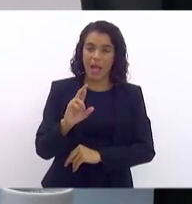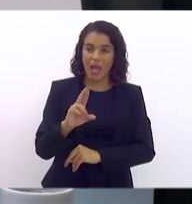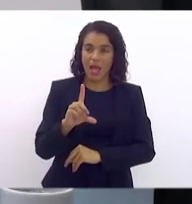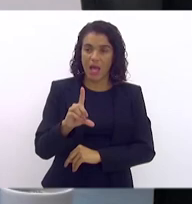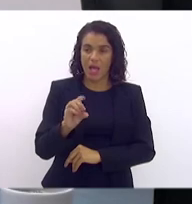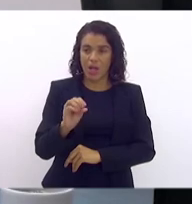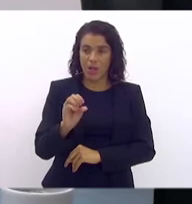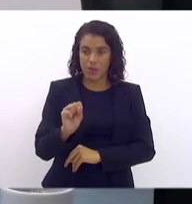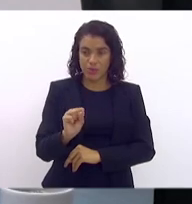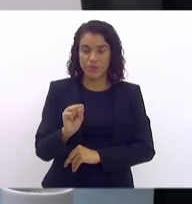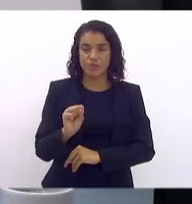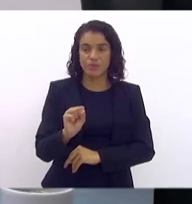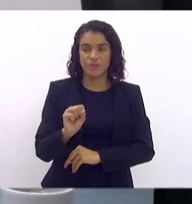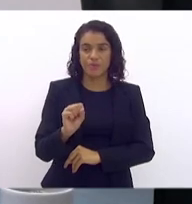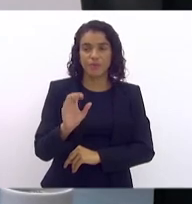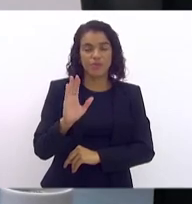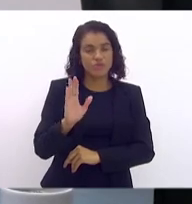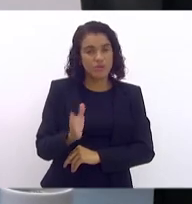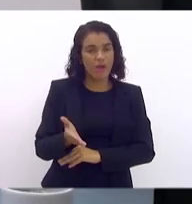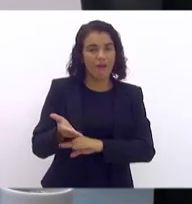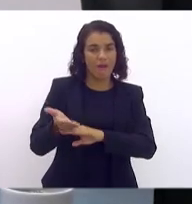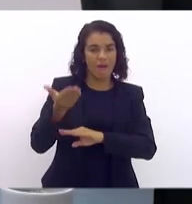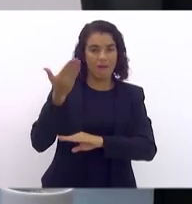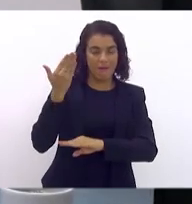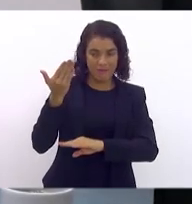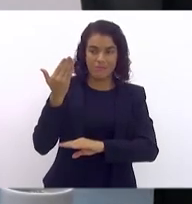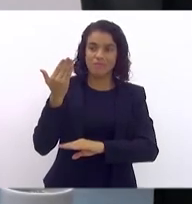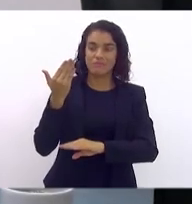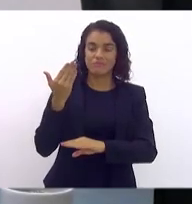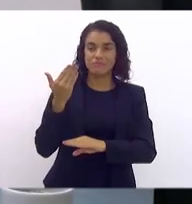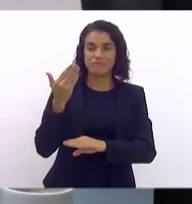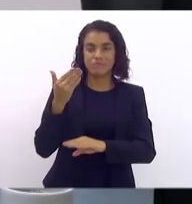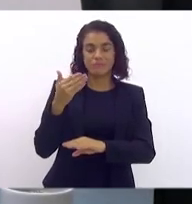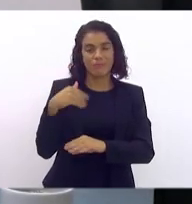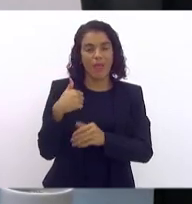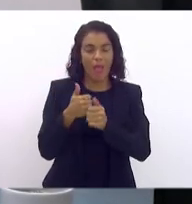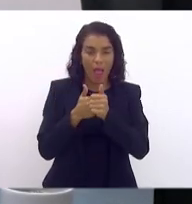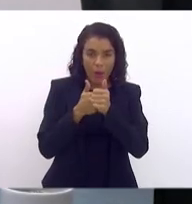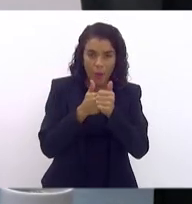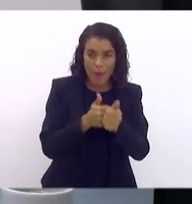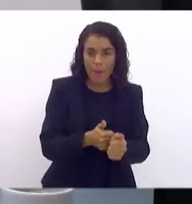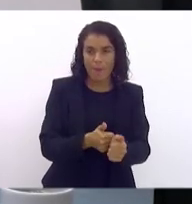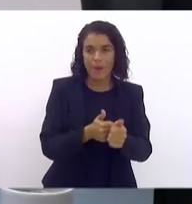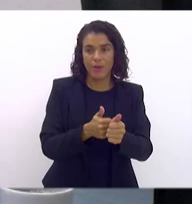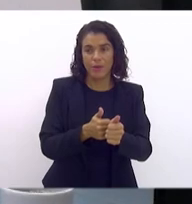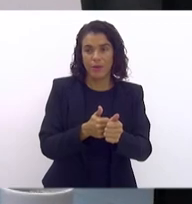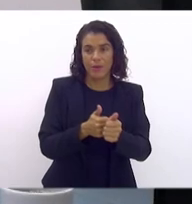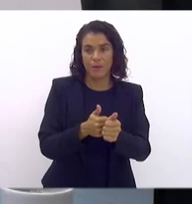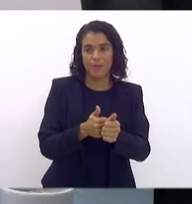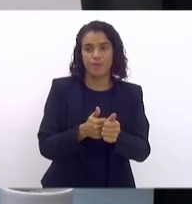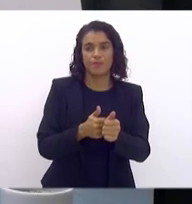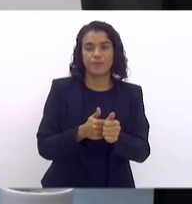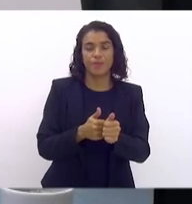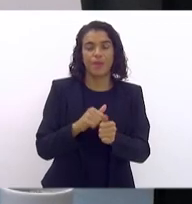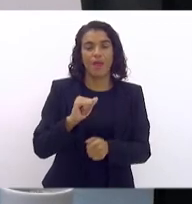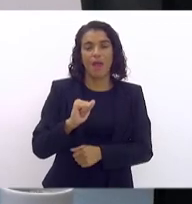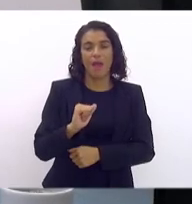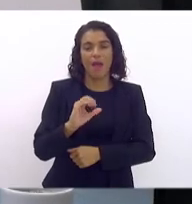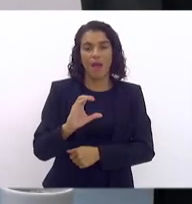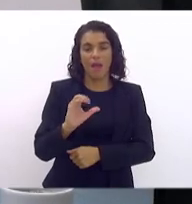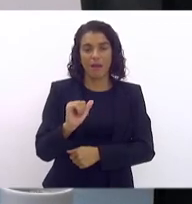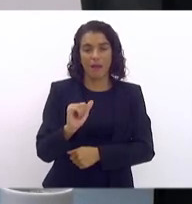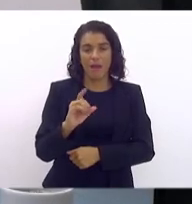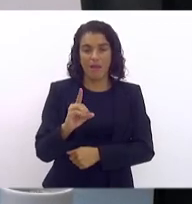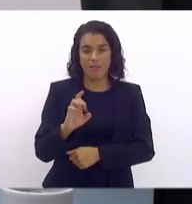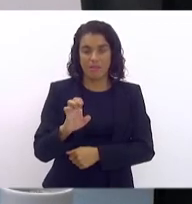tivemos a oportunidade eh de acompanhar o trabalho feito na Academia de polícia do Estado do Rio de Janeiro